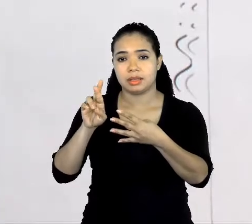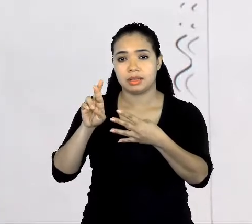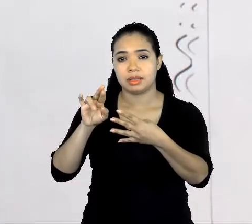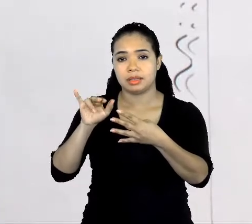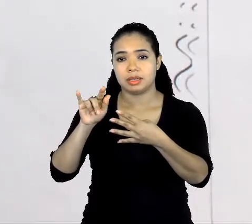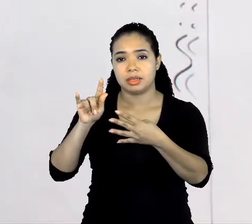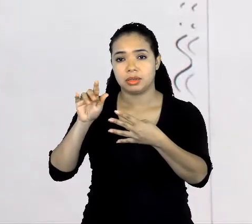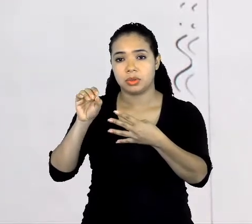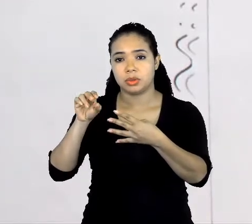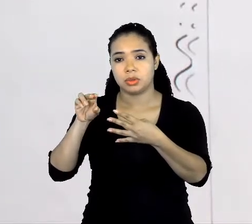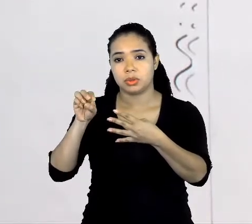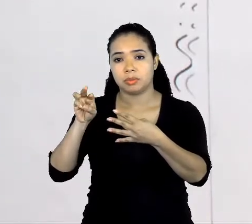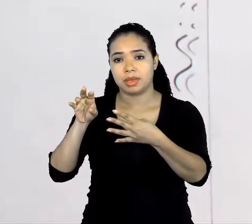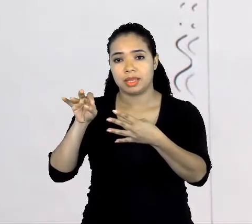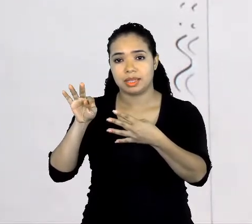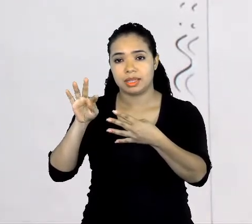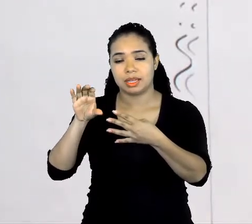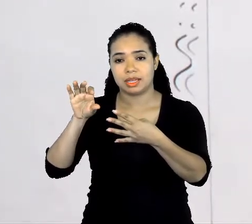45,